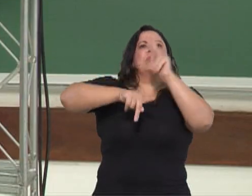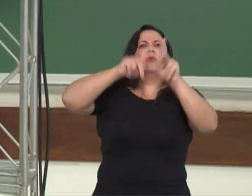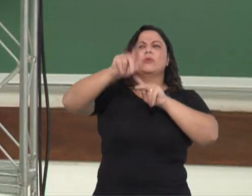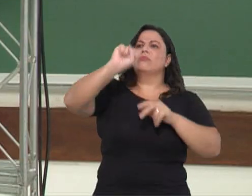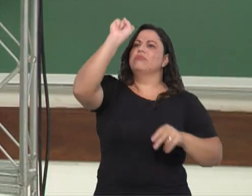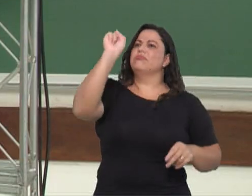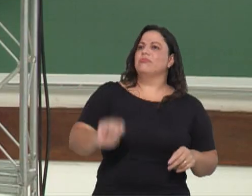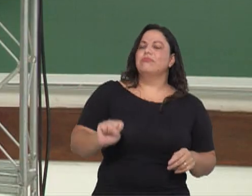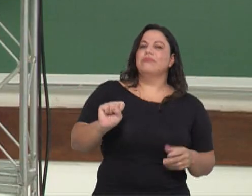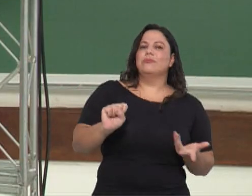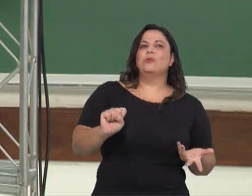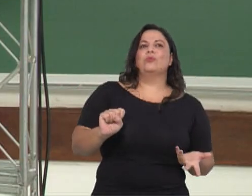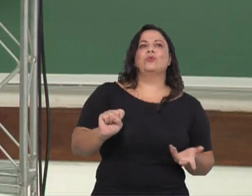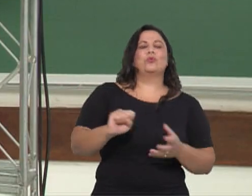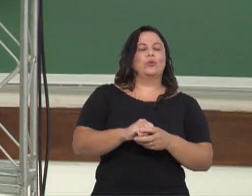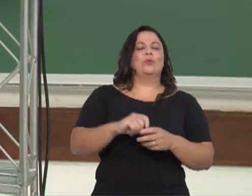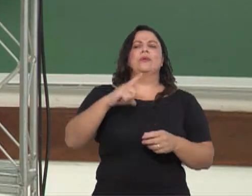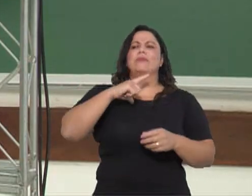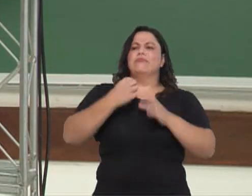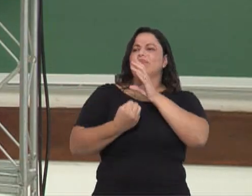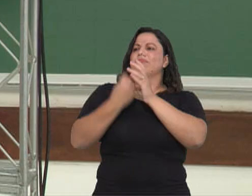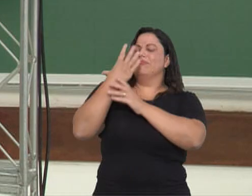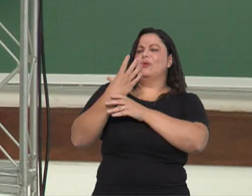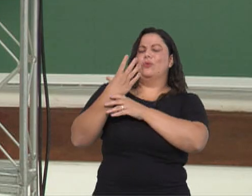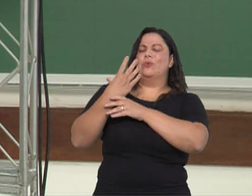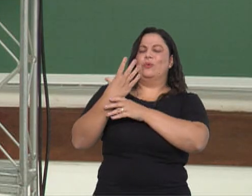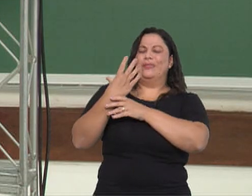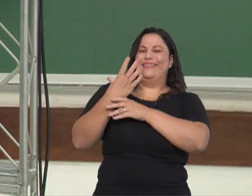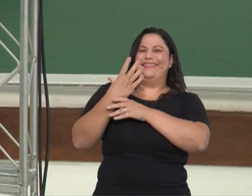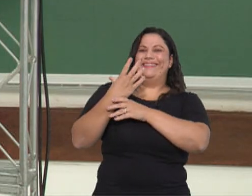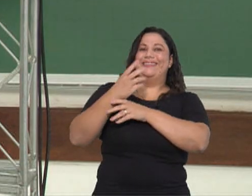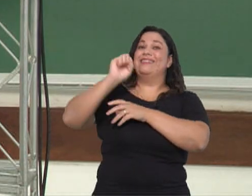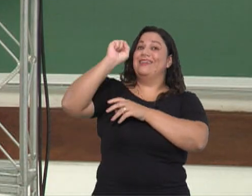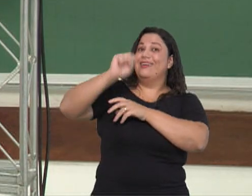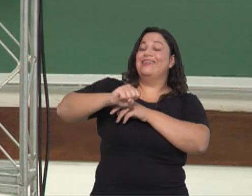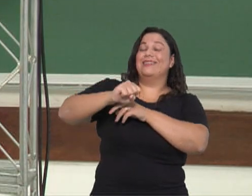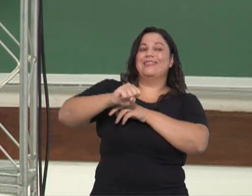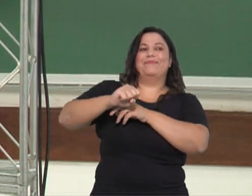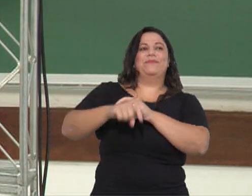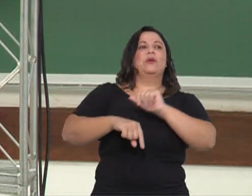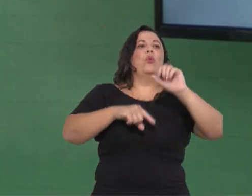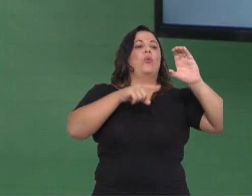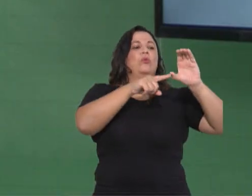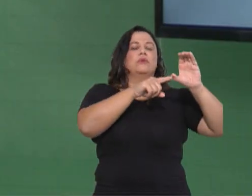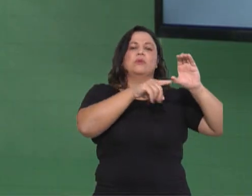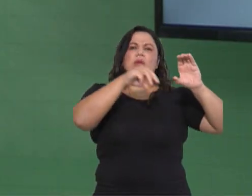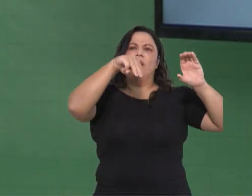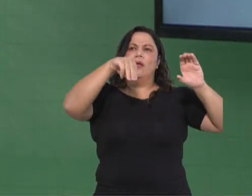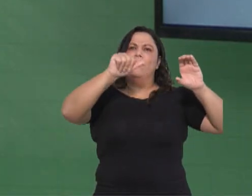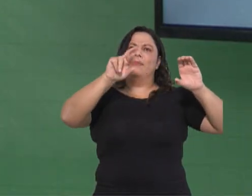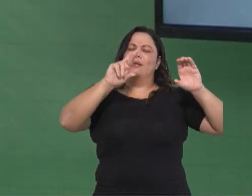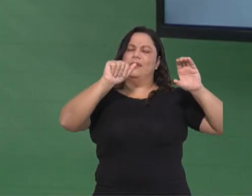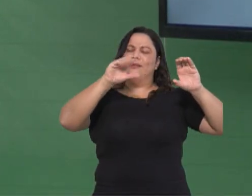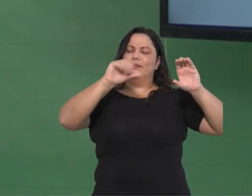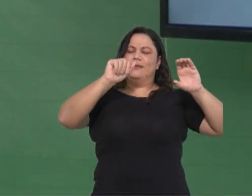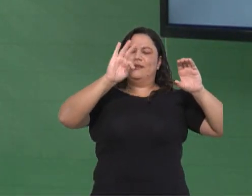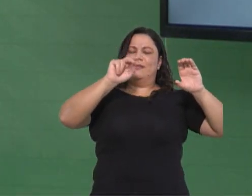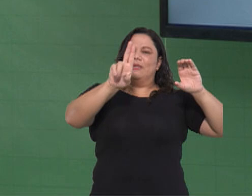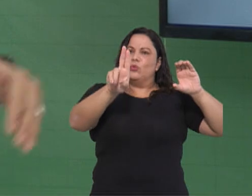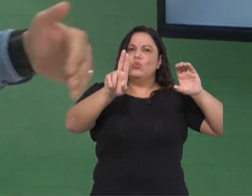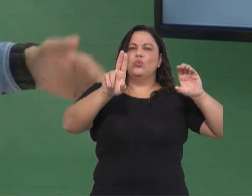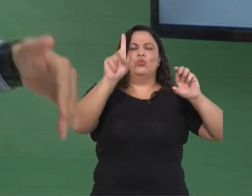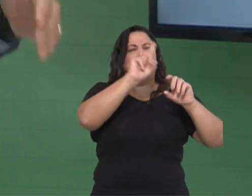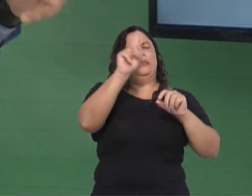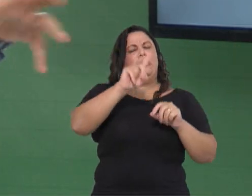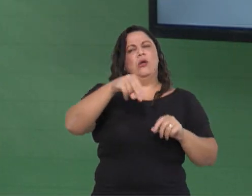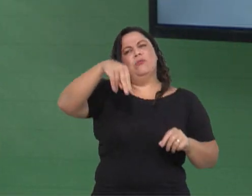Brasil que tem origem com os imigrantes, as cavalhadas. E C, maracatu? Não, o maracatu também é mais comum no